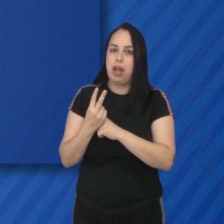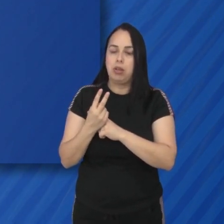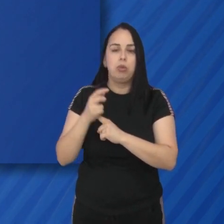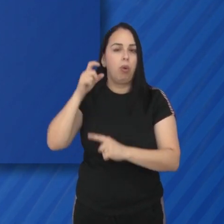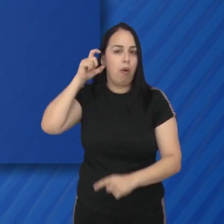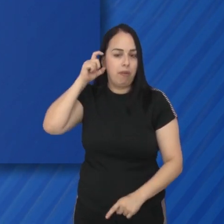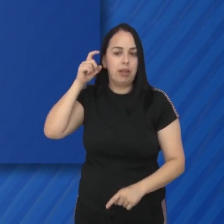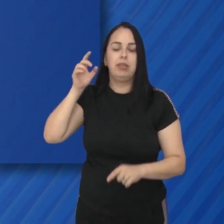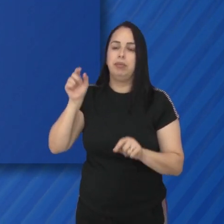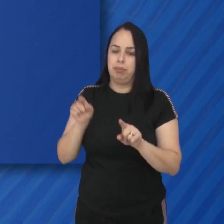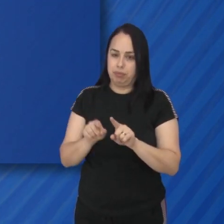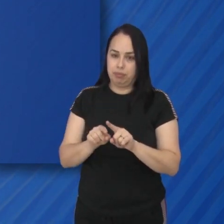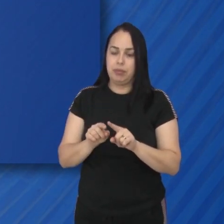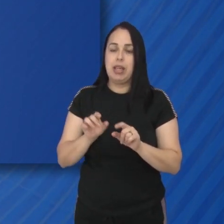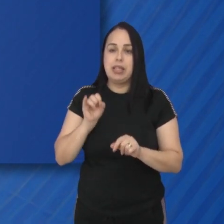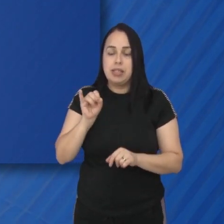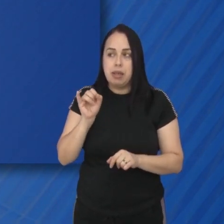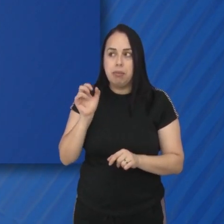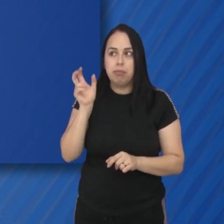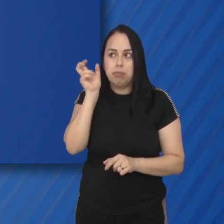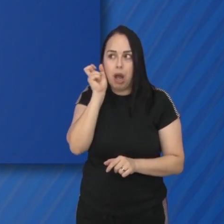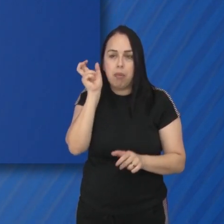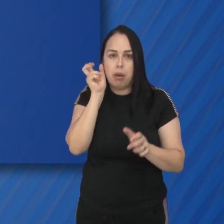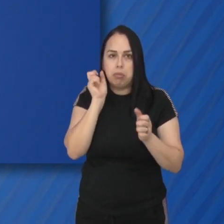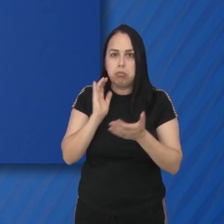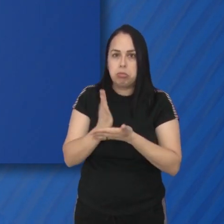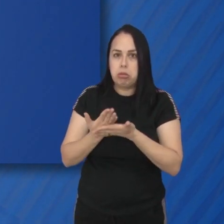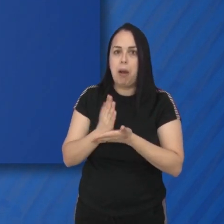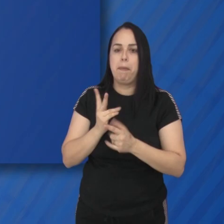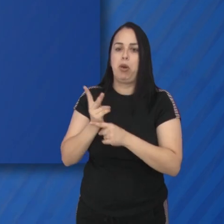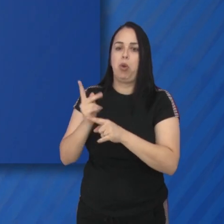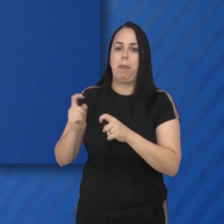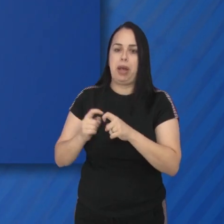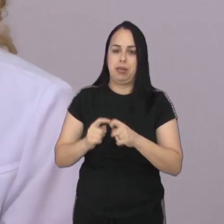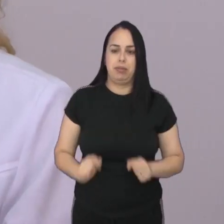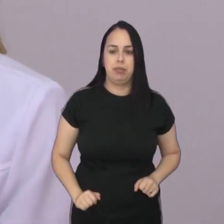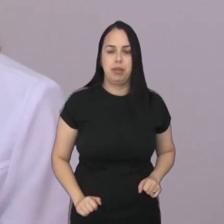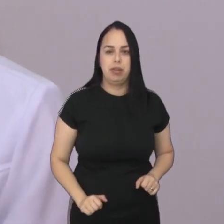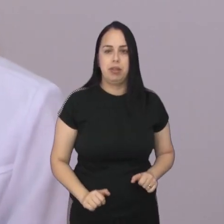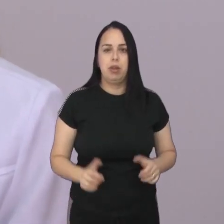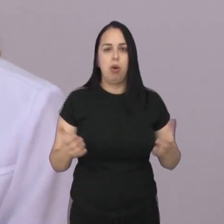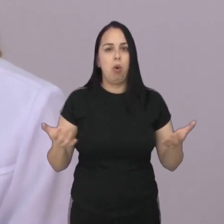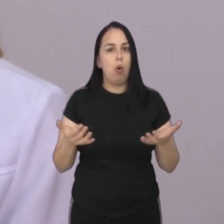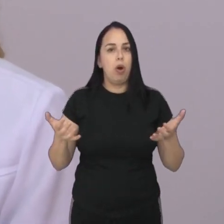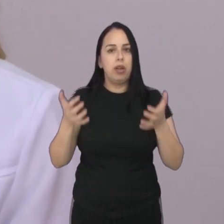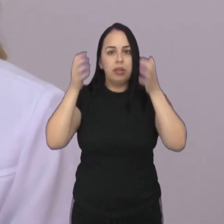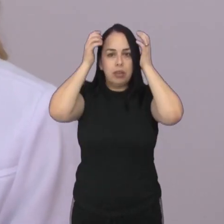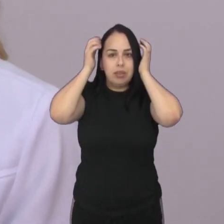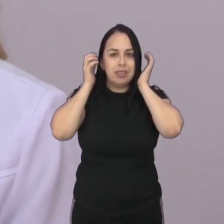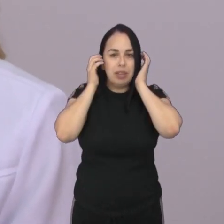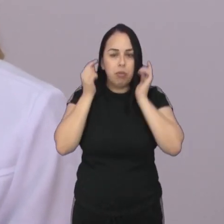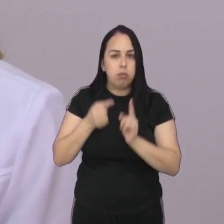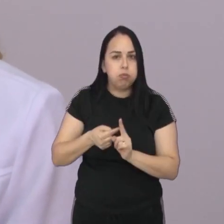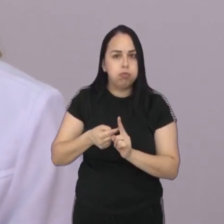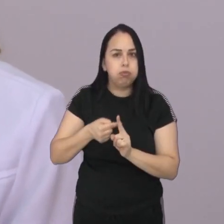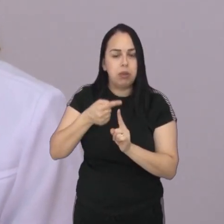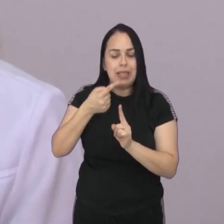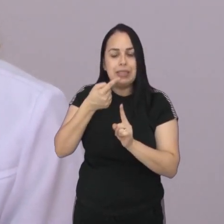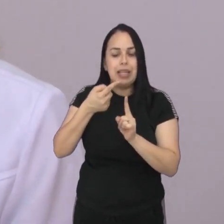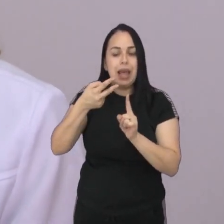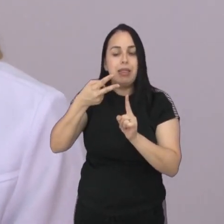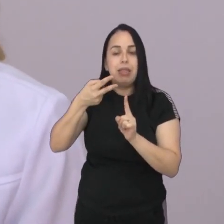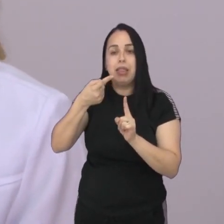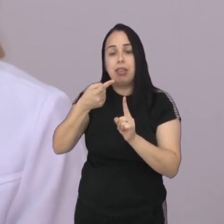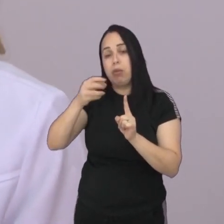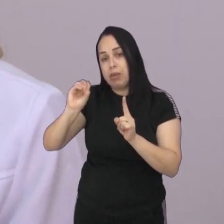saúde auditiva. Ao começar a escutar algum zumbido persistente, procure um médico. Geralmente os fones hoje eles atingem um volume máximo